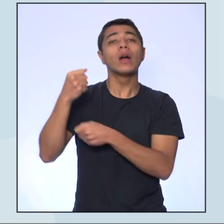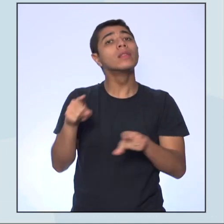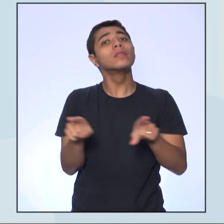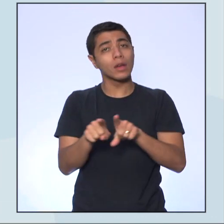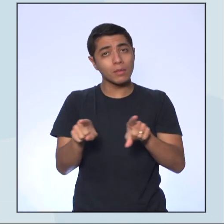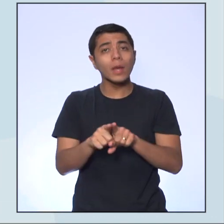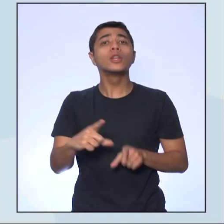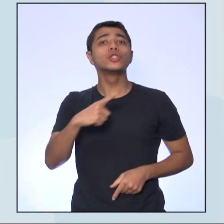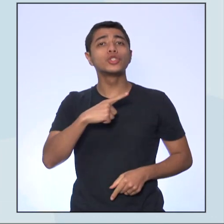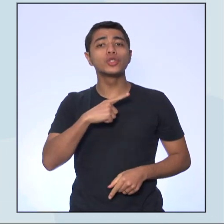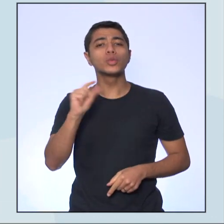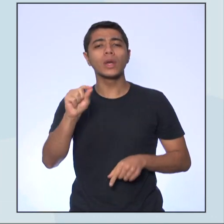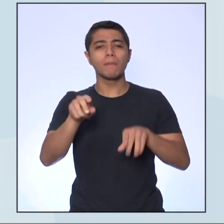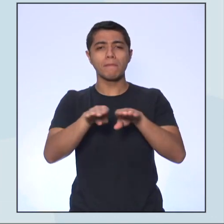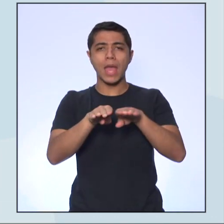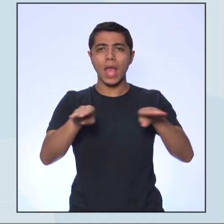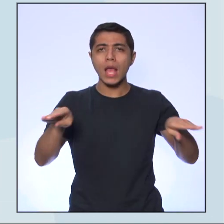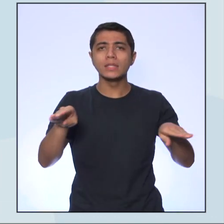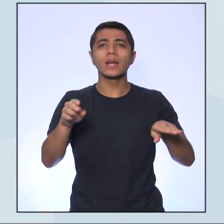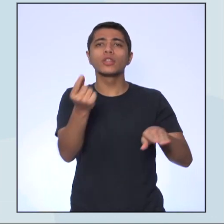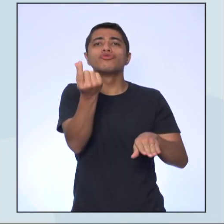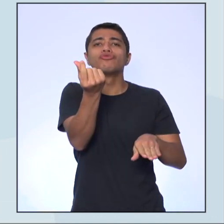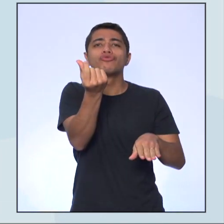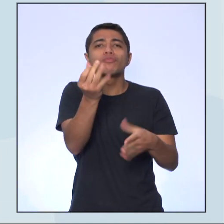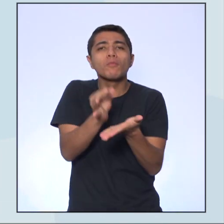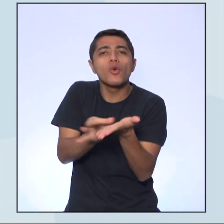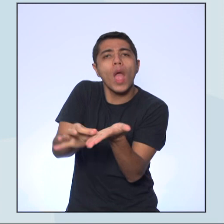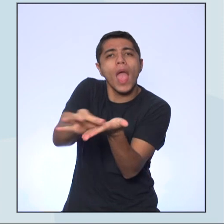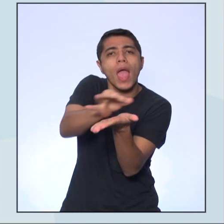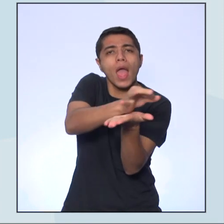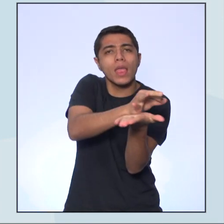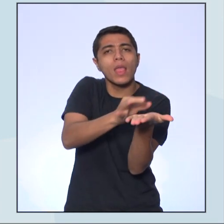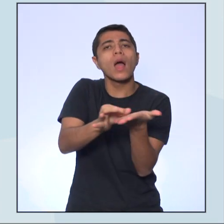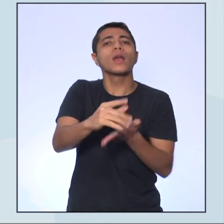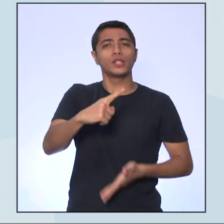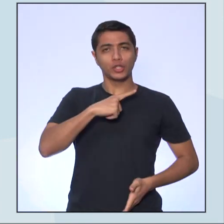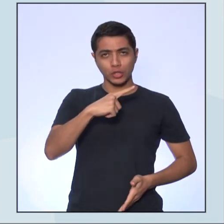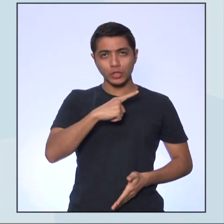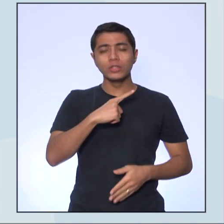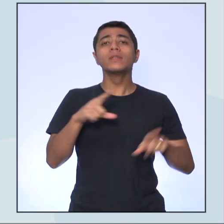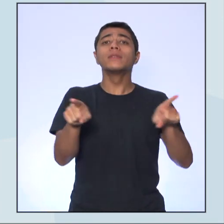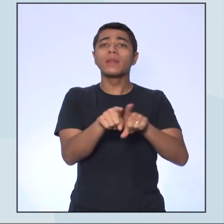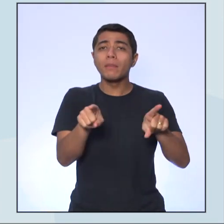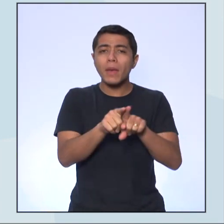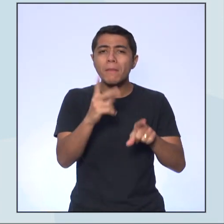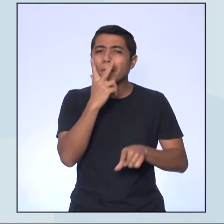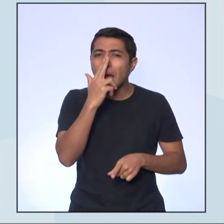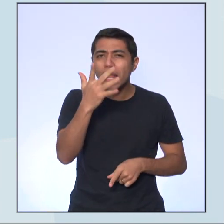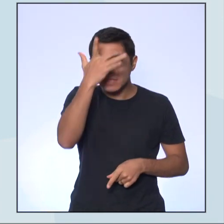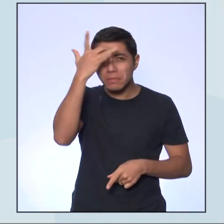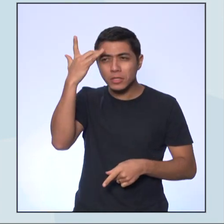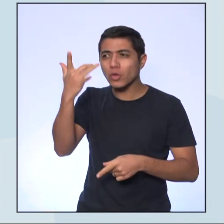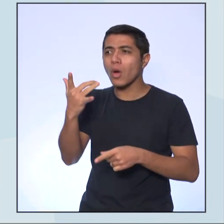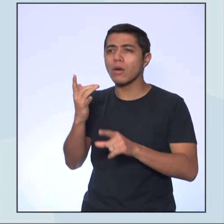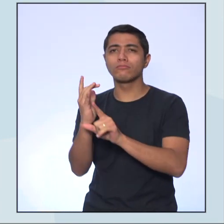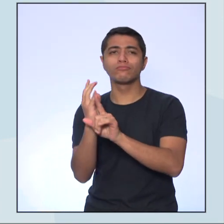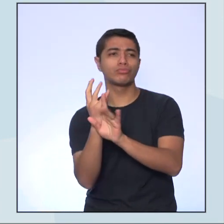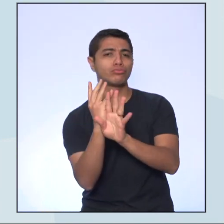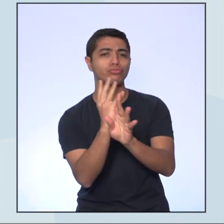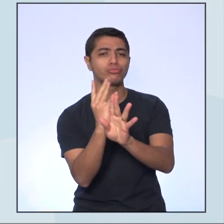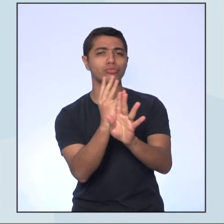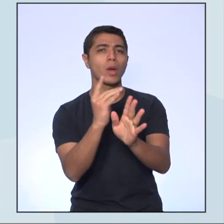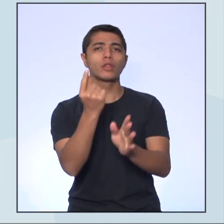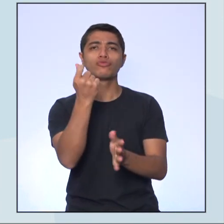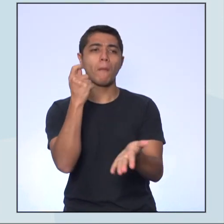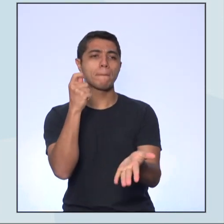vê moedas ali, né? Pessoas que parecem que estão fazendo algum tipo de pagamento. O que será que está